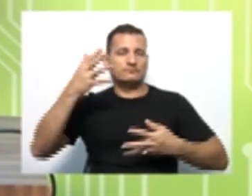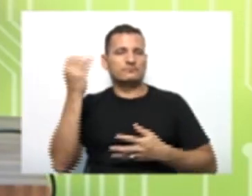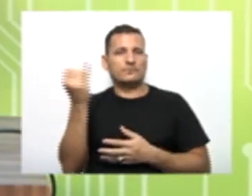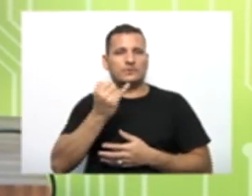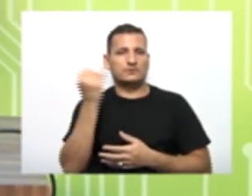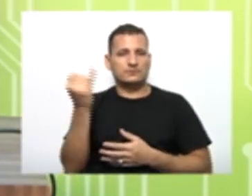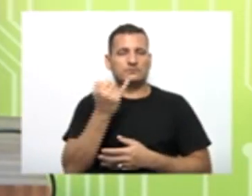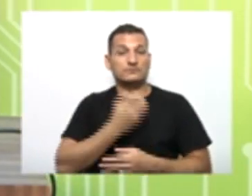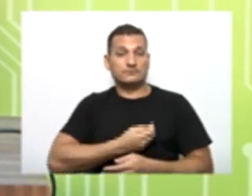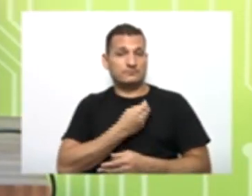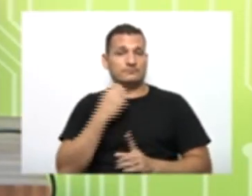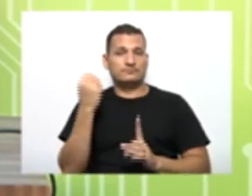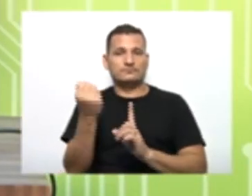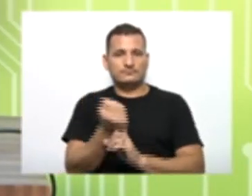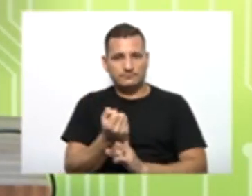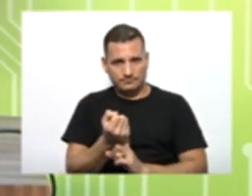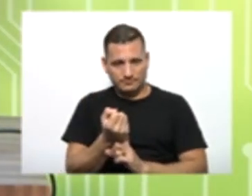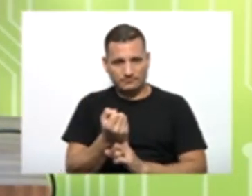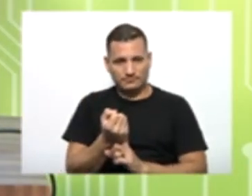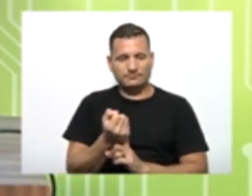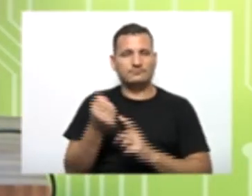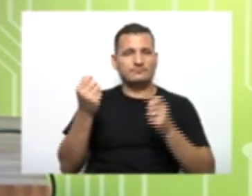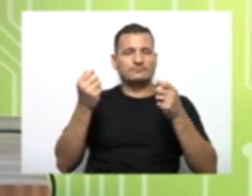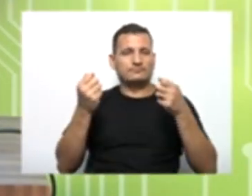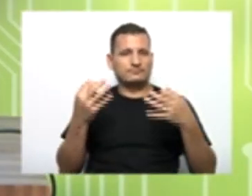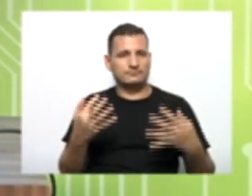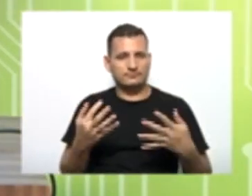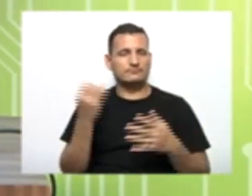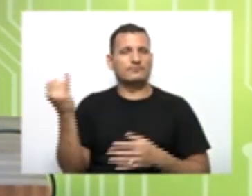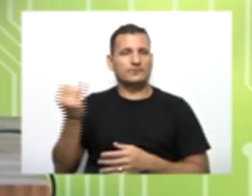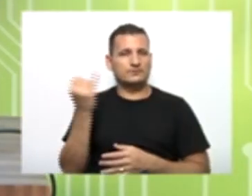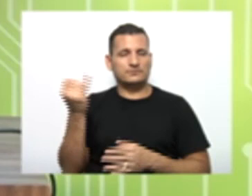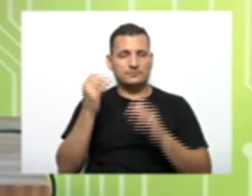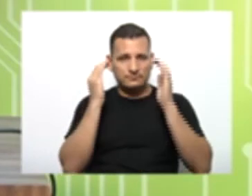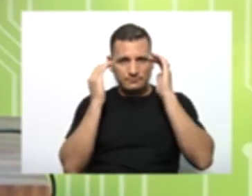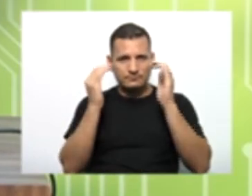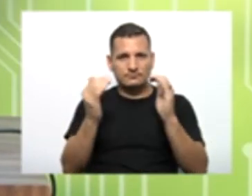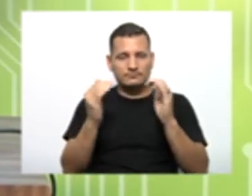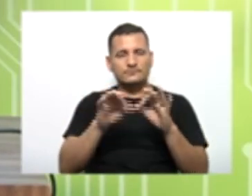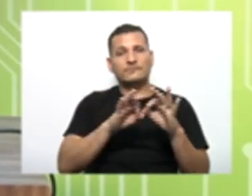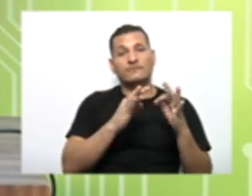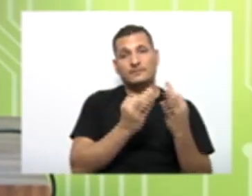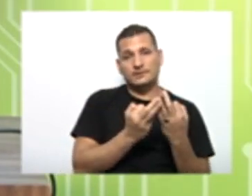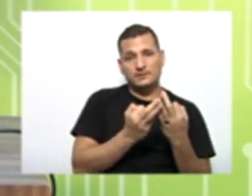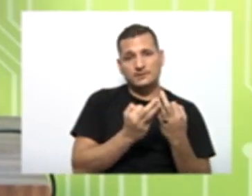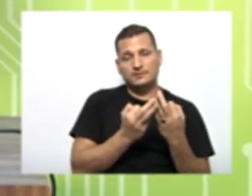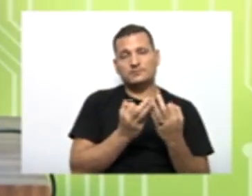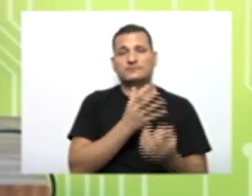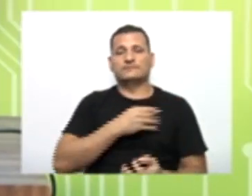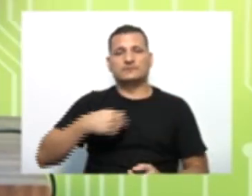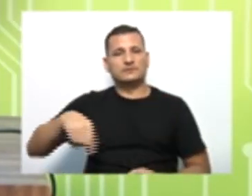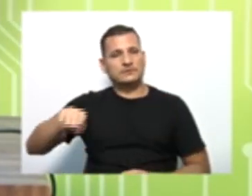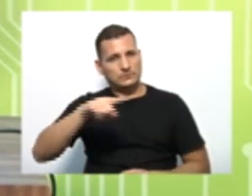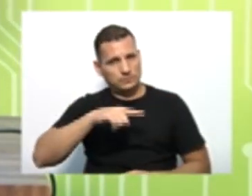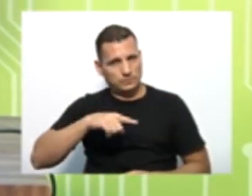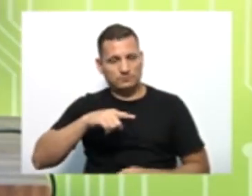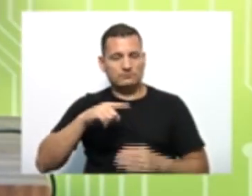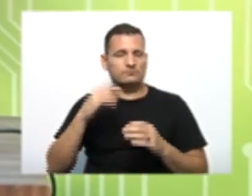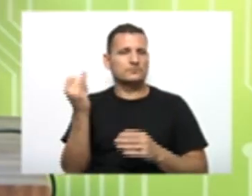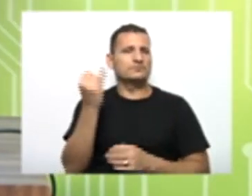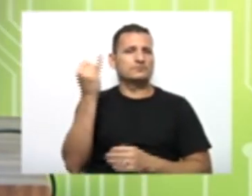chapas, vai haver um processo eleitoral na escola. E aí, dentro desse processo eleitoral de formação do Grêmio